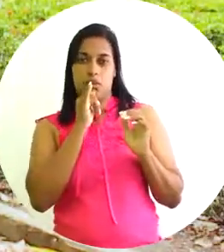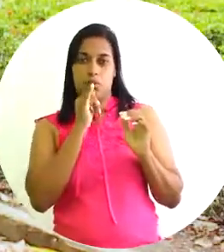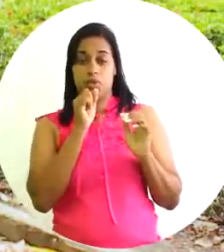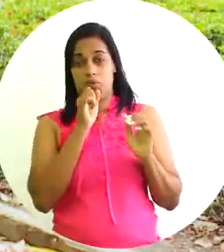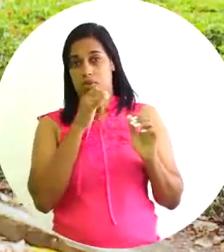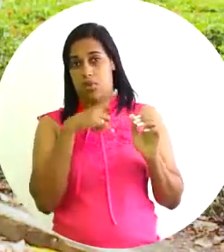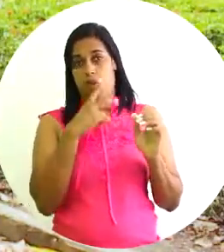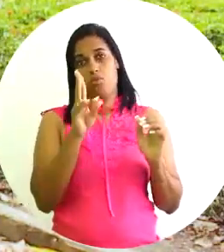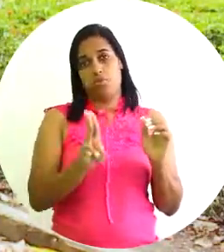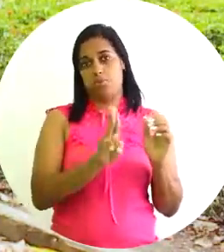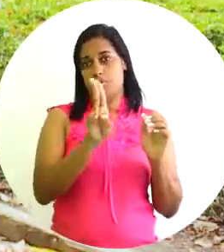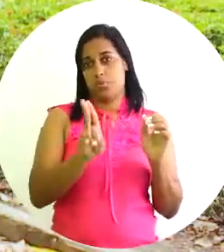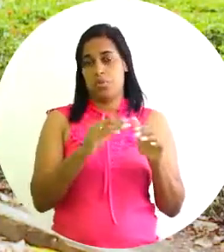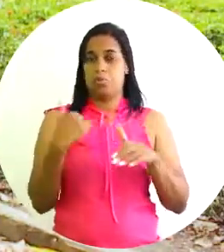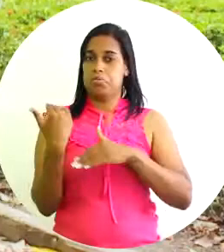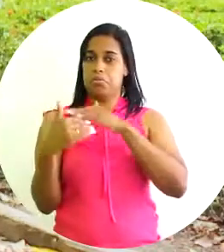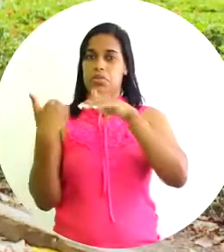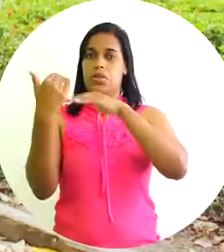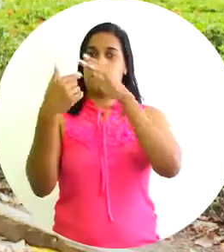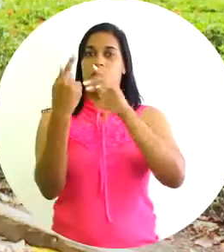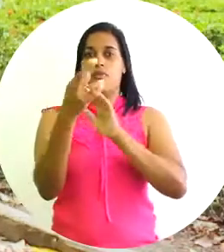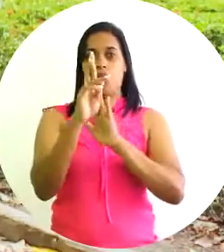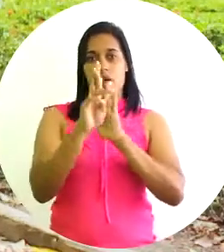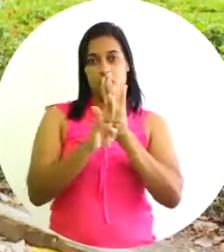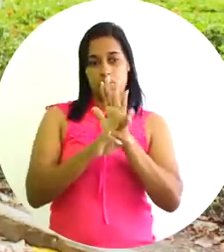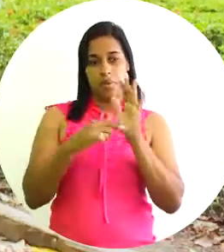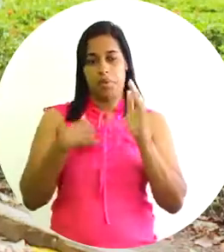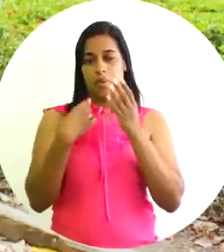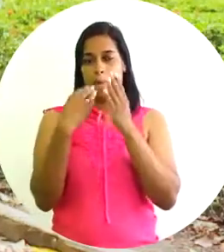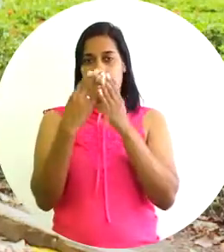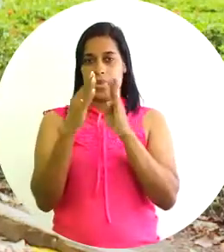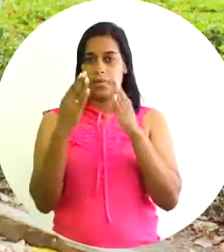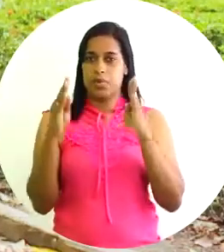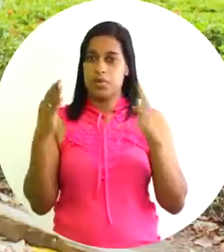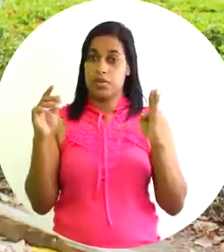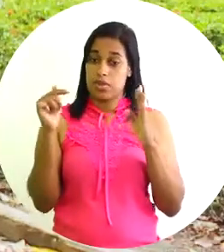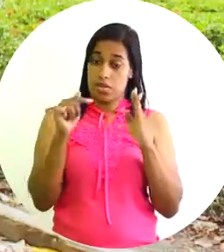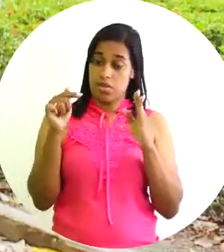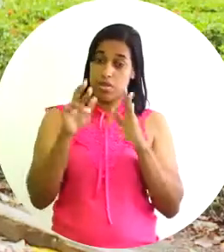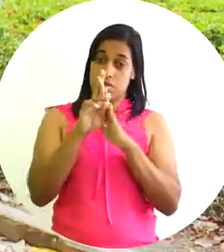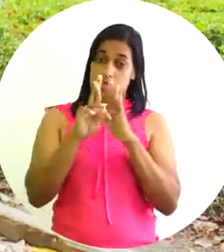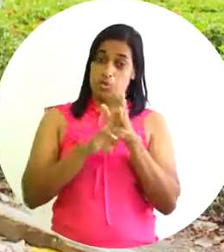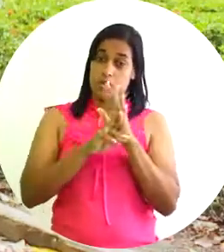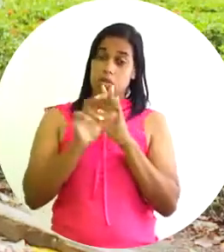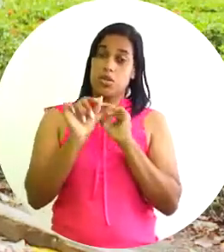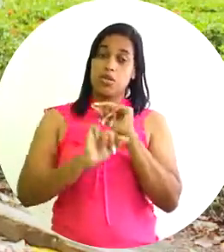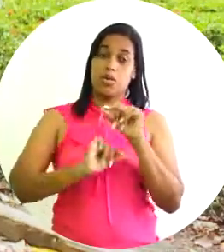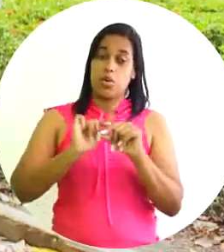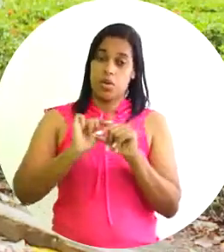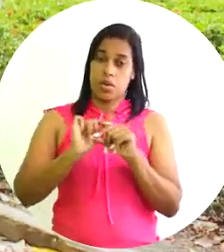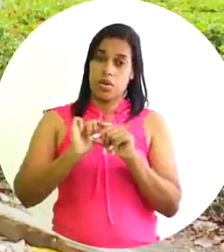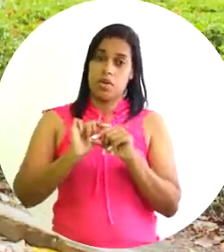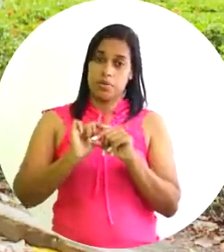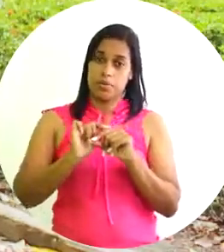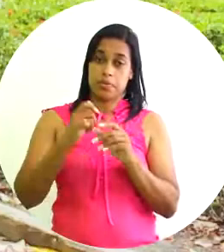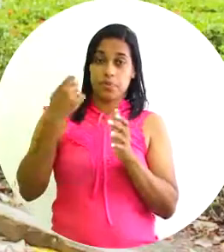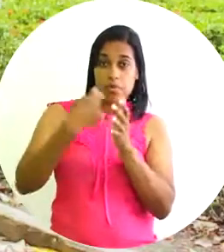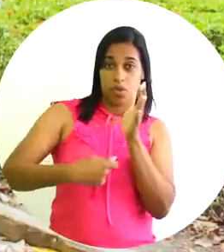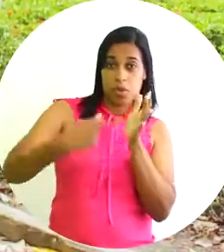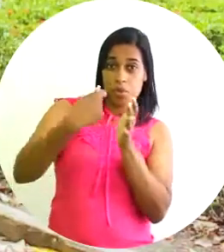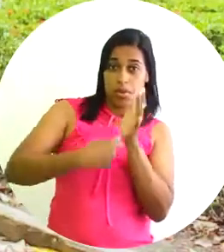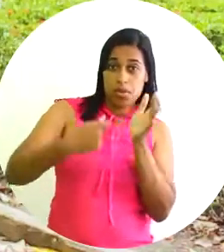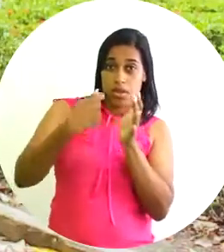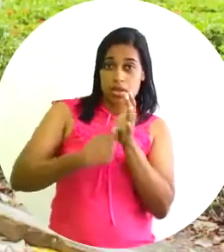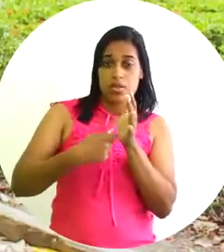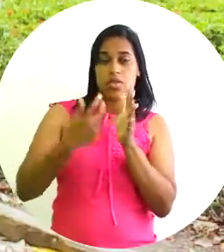se eu desenvolvo um regulamento na minha biblioteca, esse regulamento será mais restritivo e mais obrigatório do que